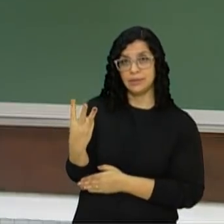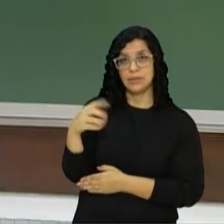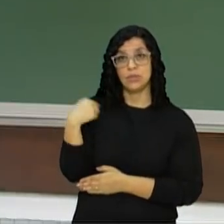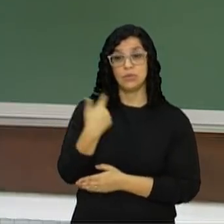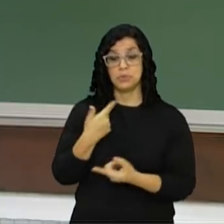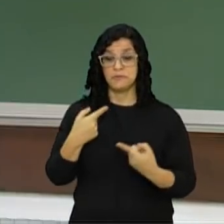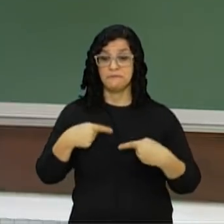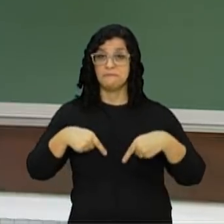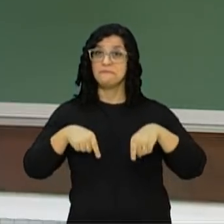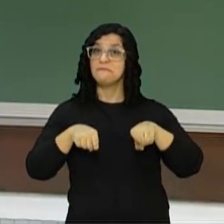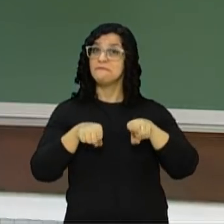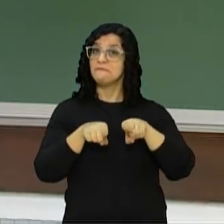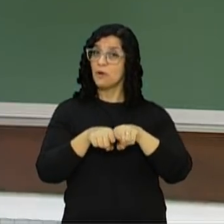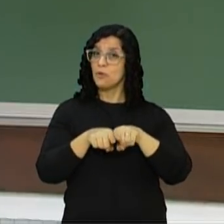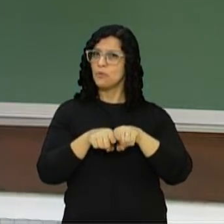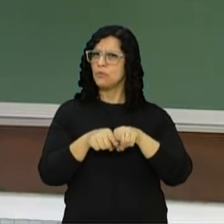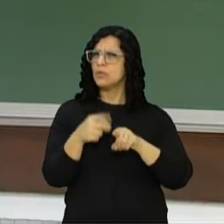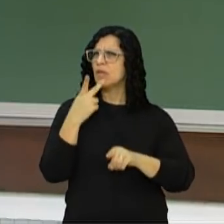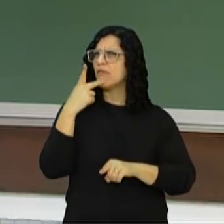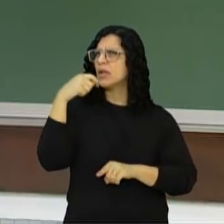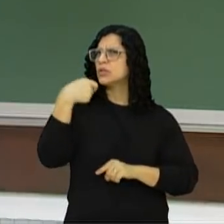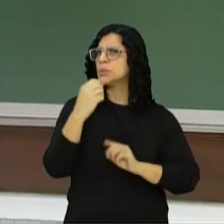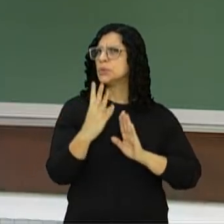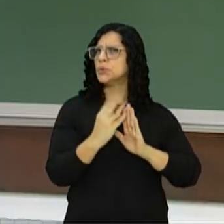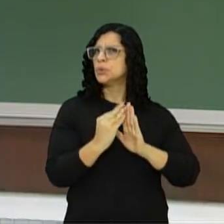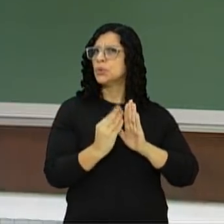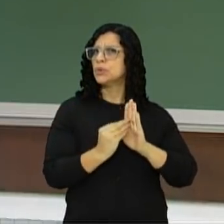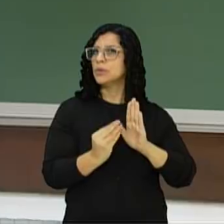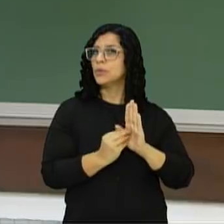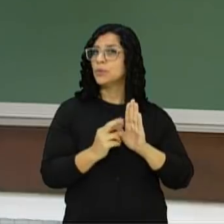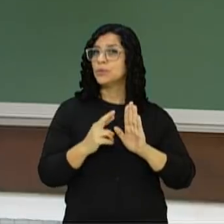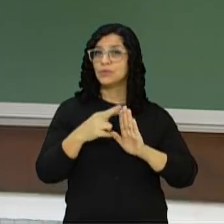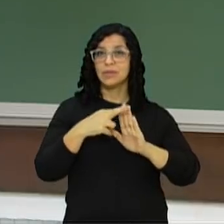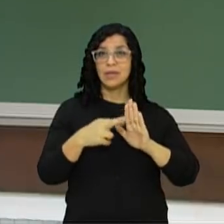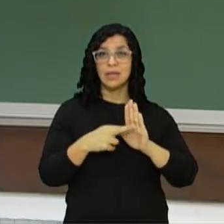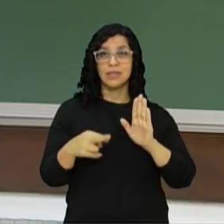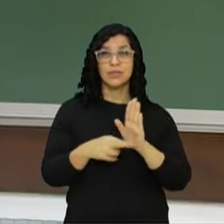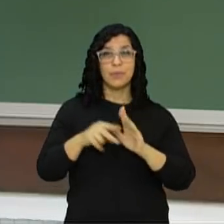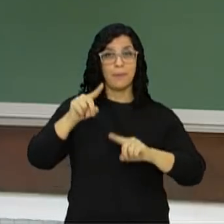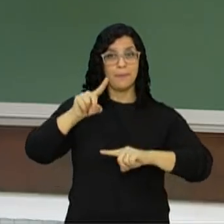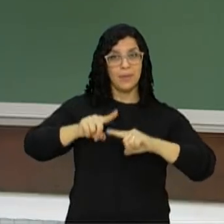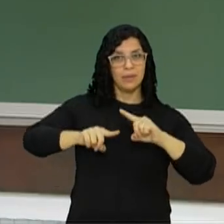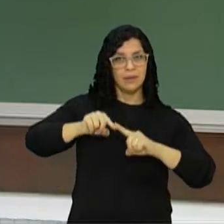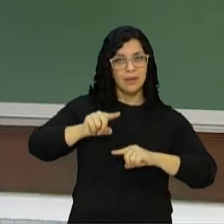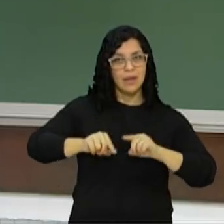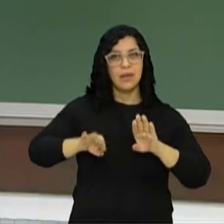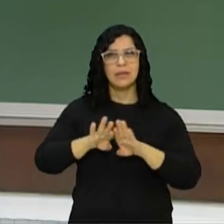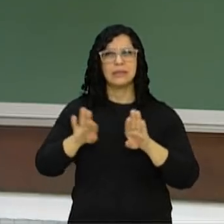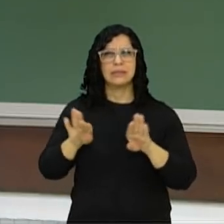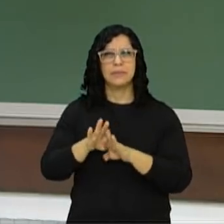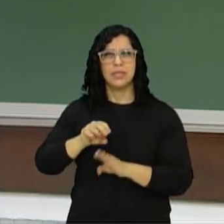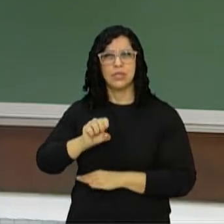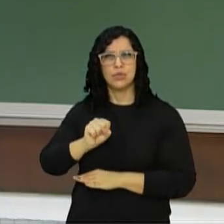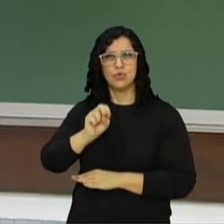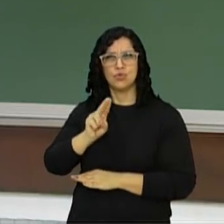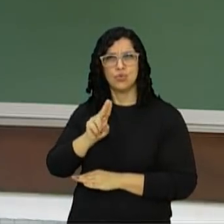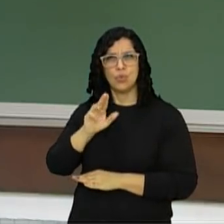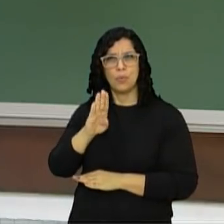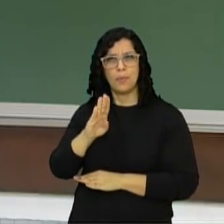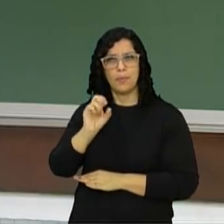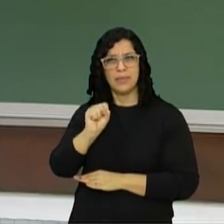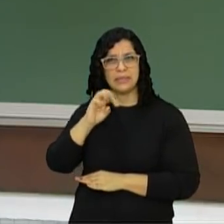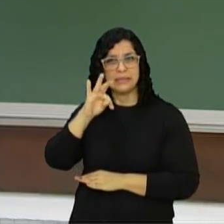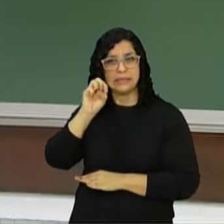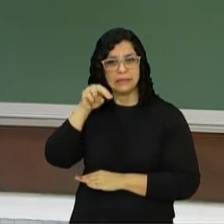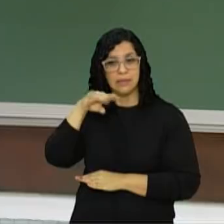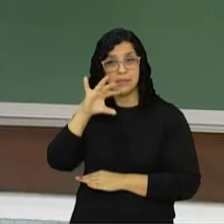vamos voltar a falar dos conteúdos associados aos elementos, às substâncias e hoje nós